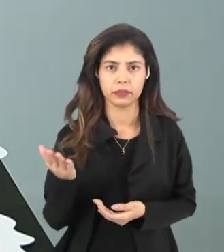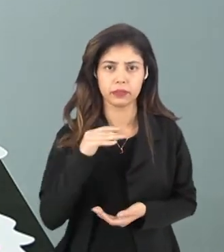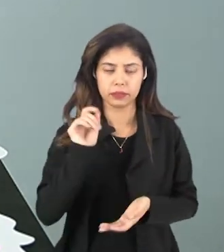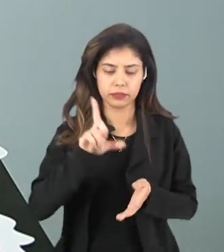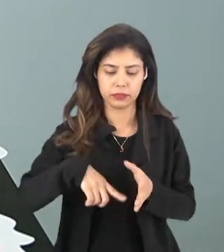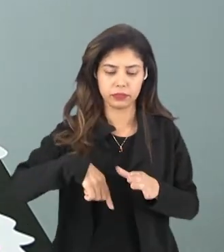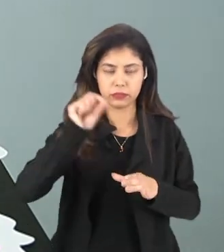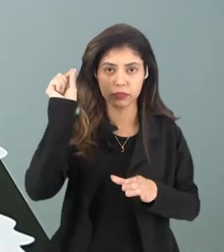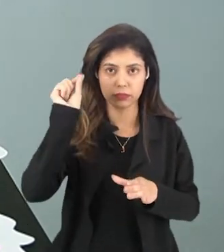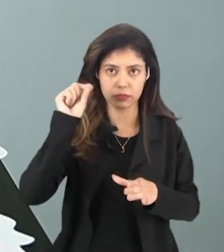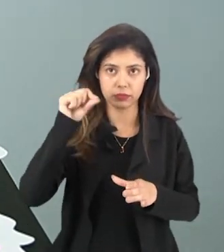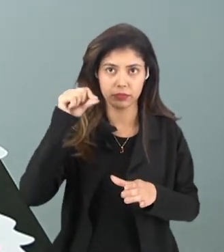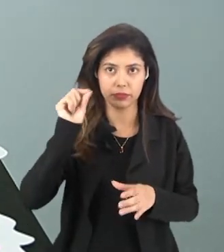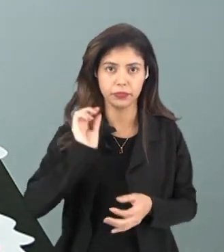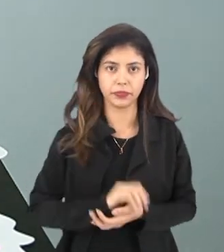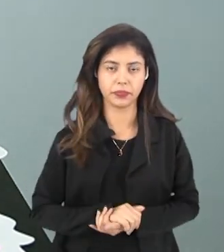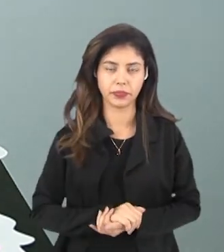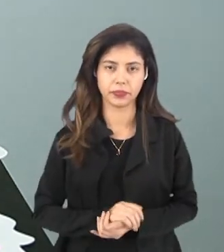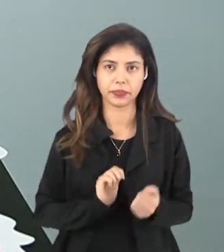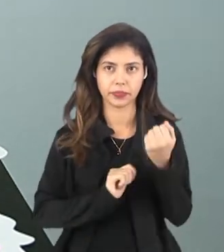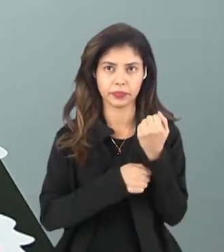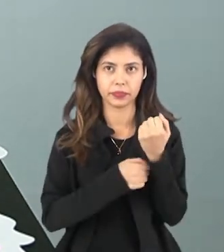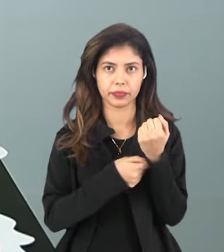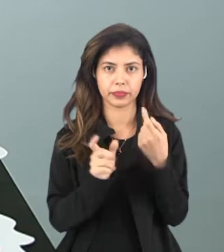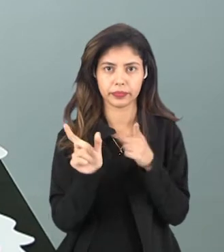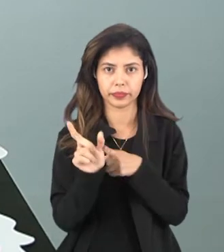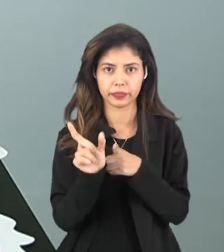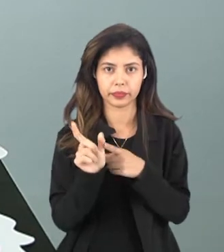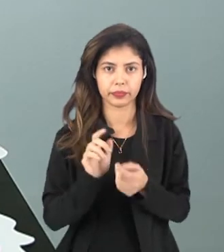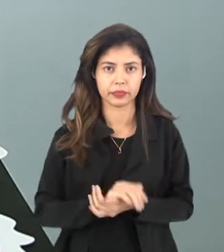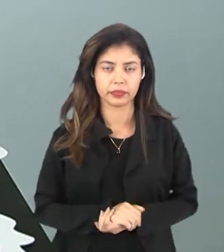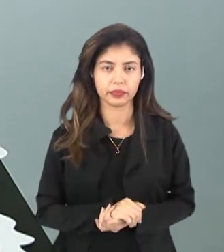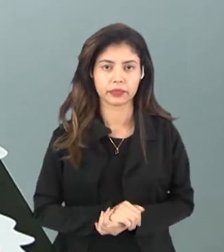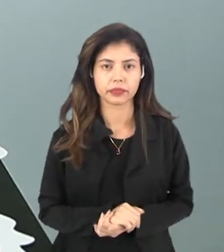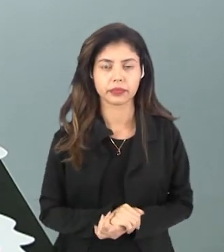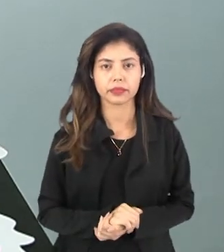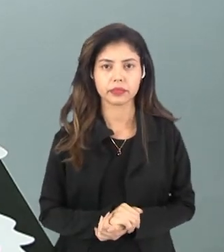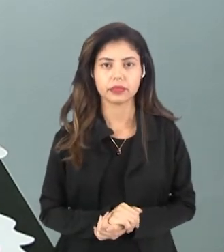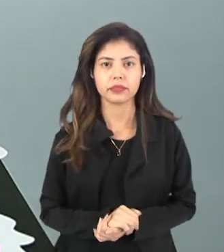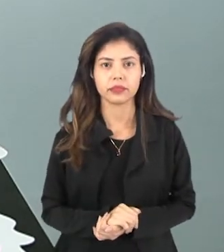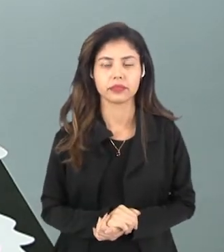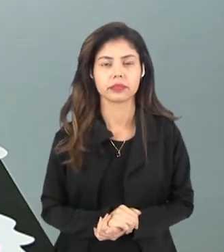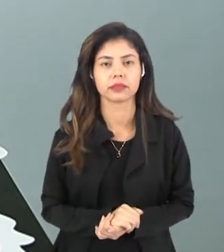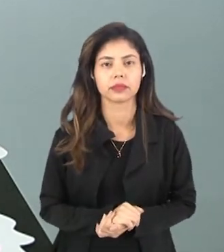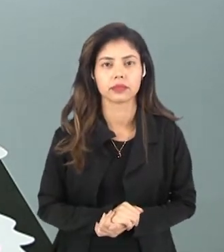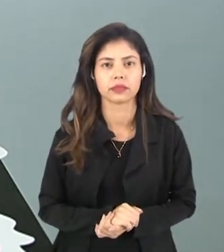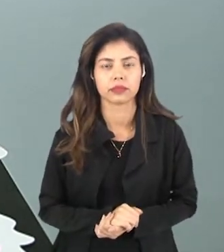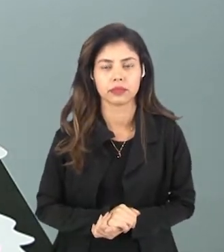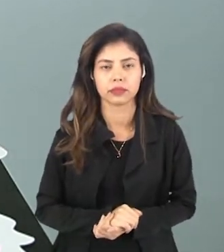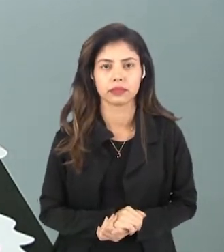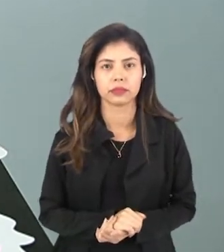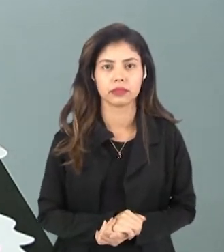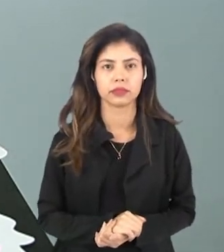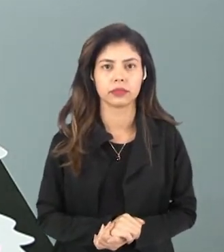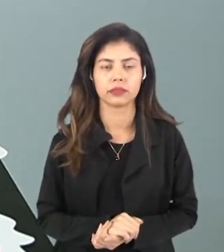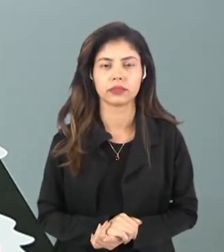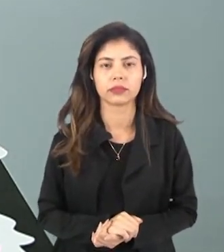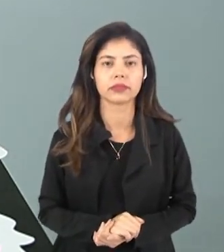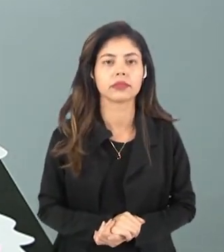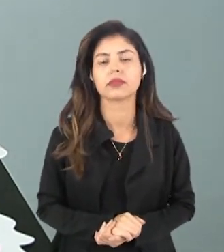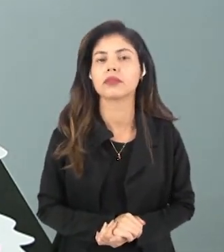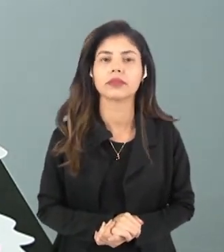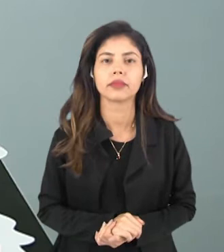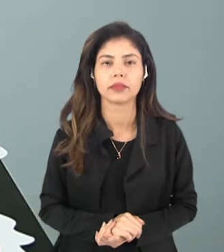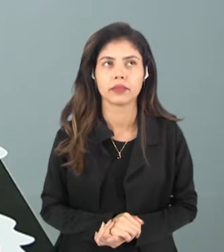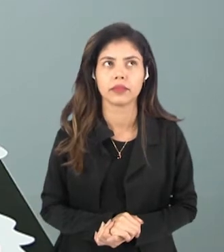tirar a palavra misteriosa palavra secreta será que é para menina ou para a família